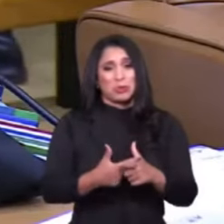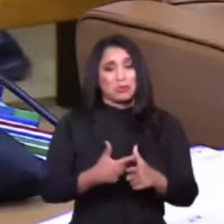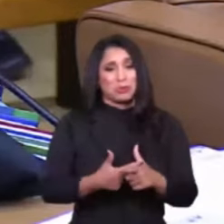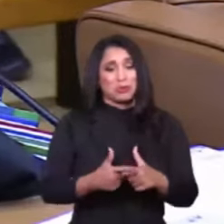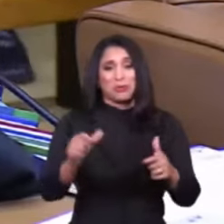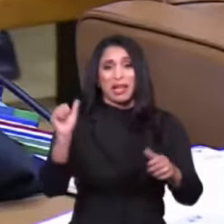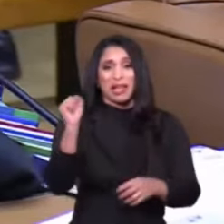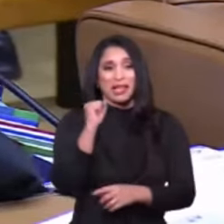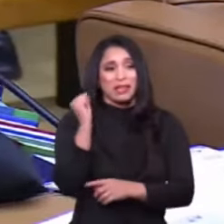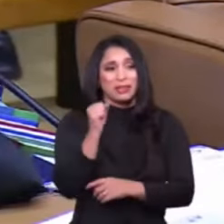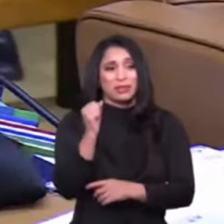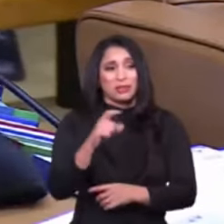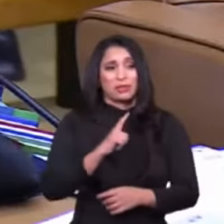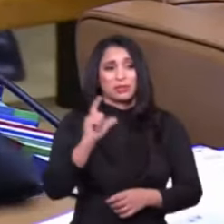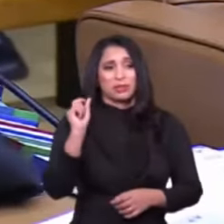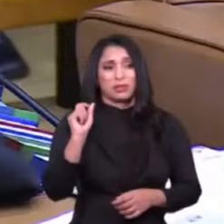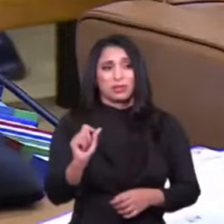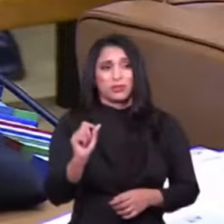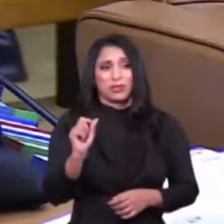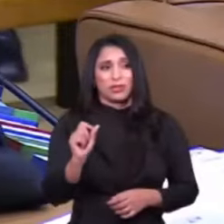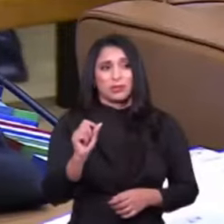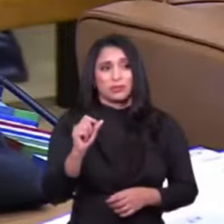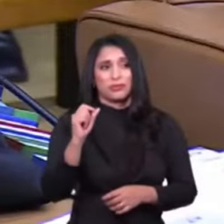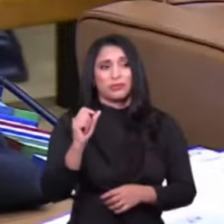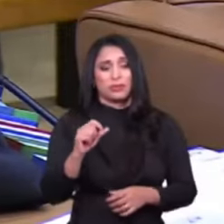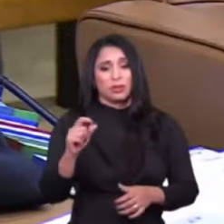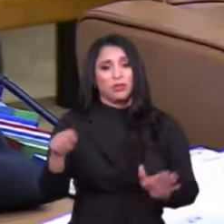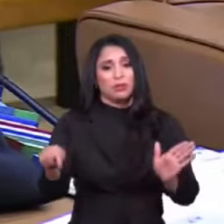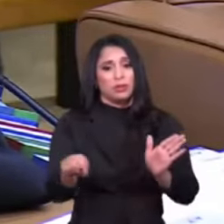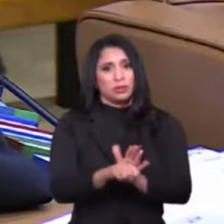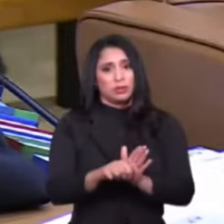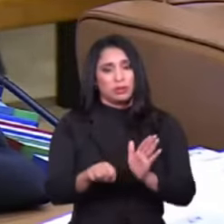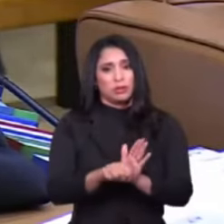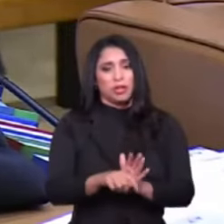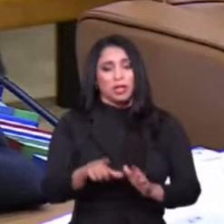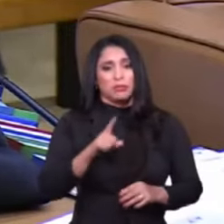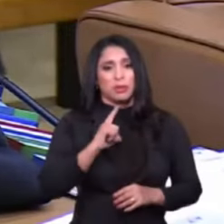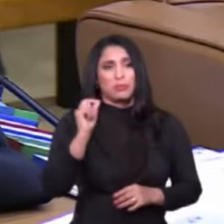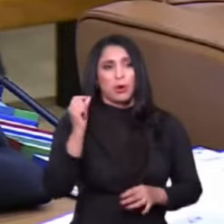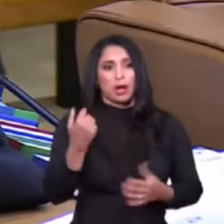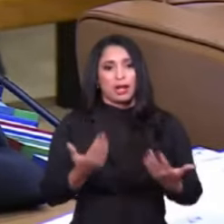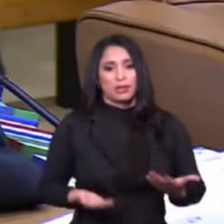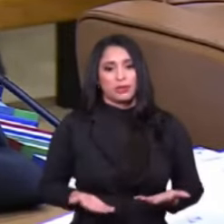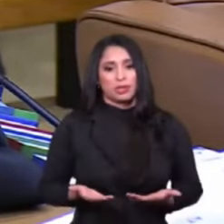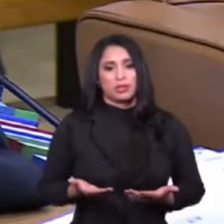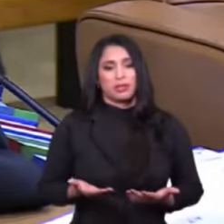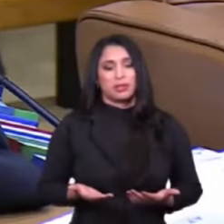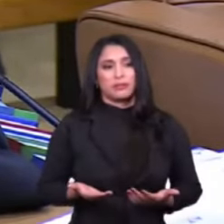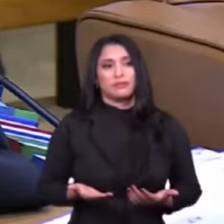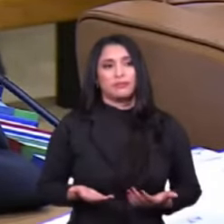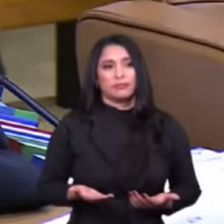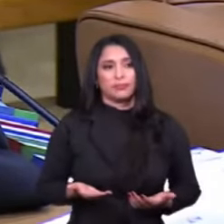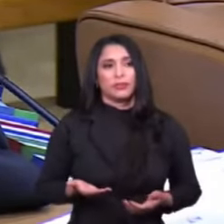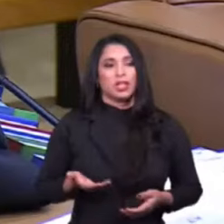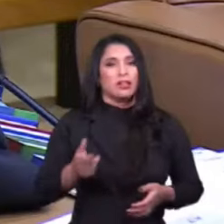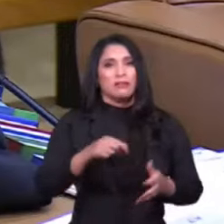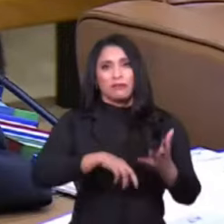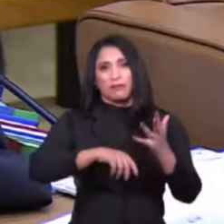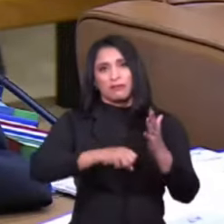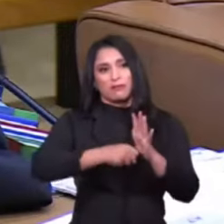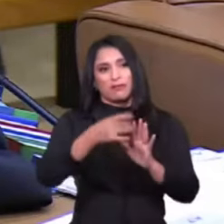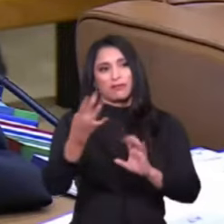Em um estudo caso-controle realizado em 11 países locais no Brasil, Inglaterra, França, Itália, Holanda e